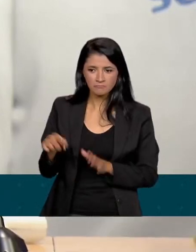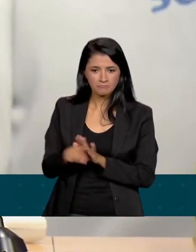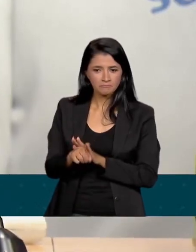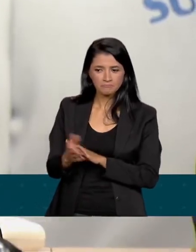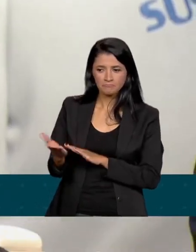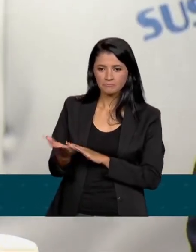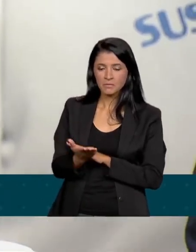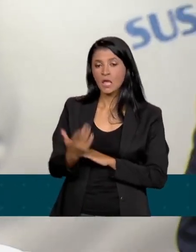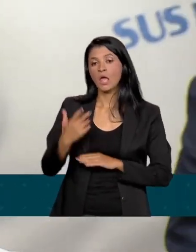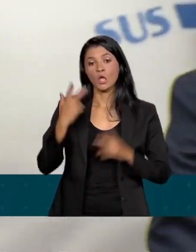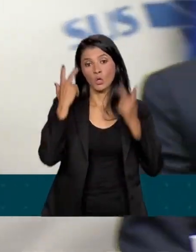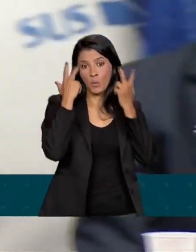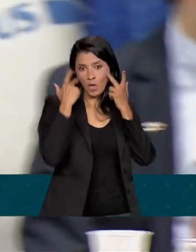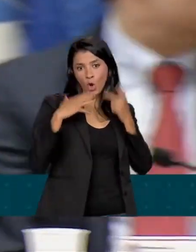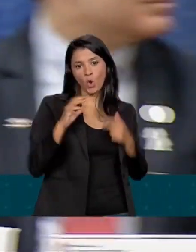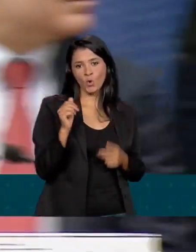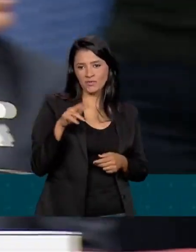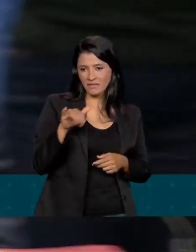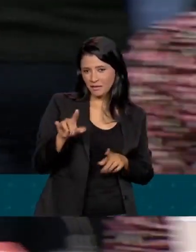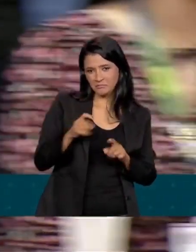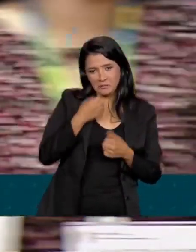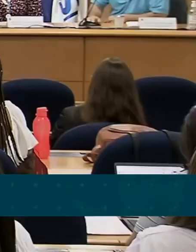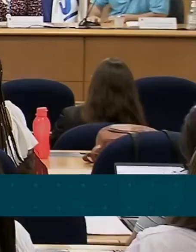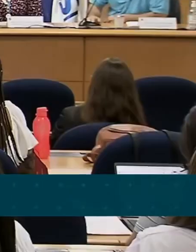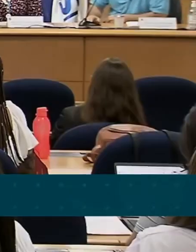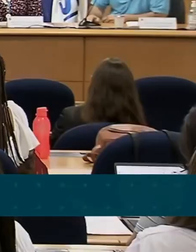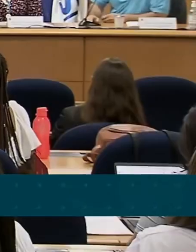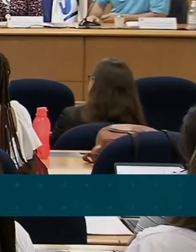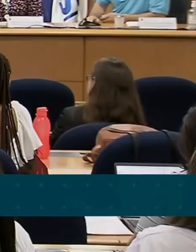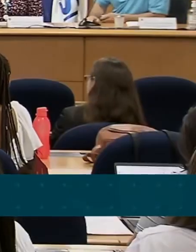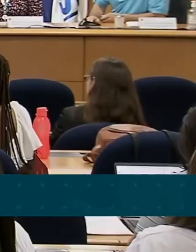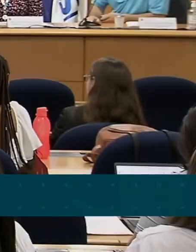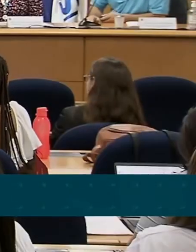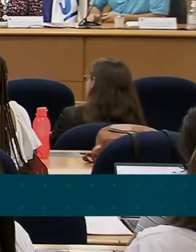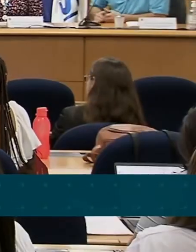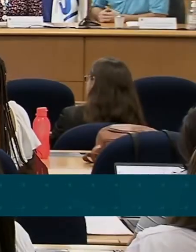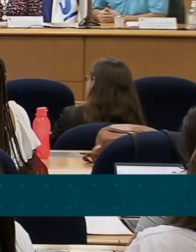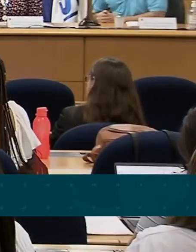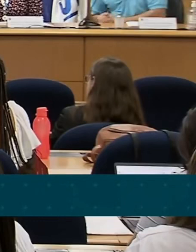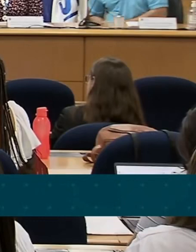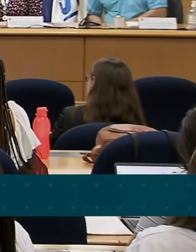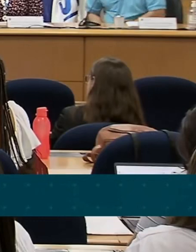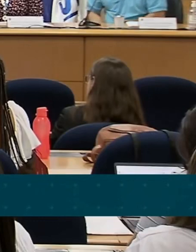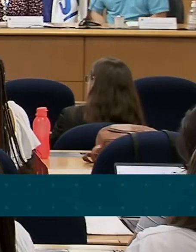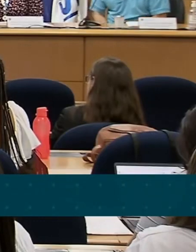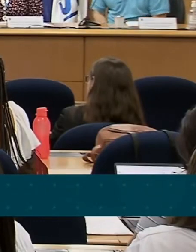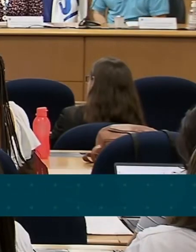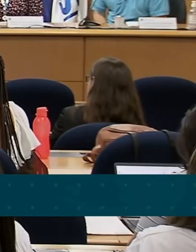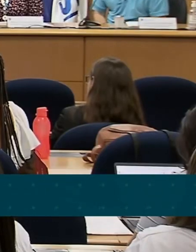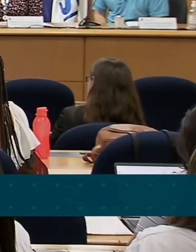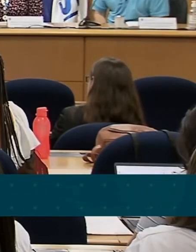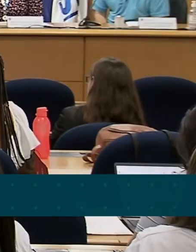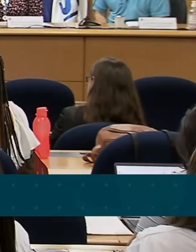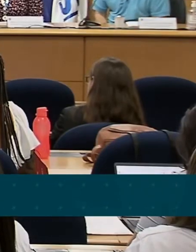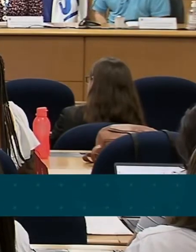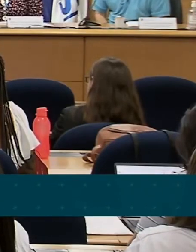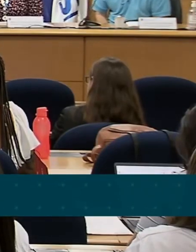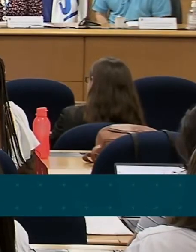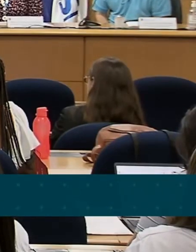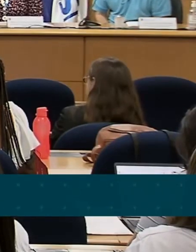Normalmente é o CONAS, mas tudo bem. Mas a semana que vem é a marcha dos prefeitos, vão começar pelos municípios,